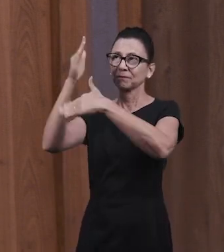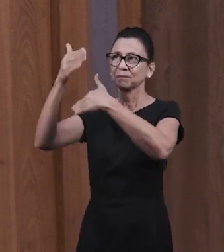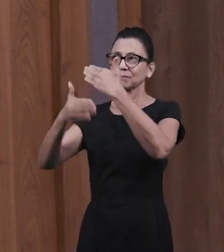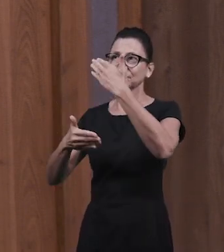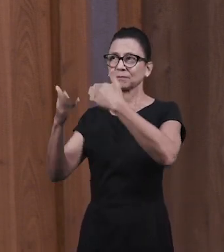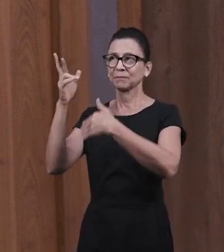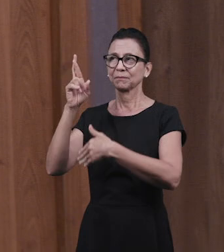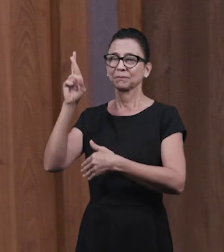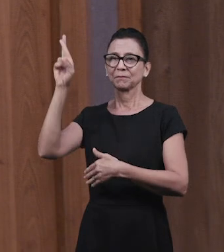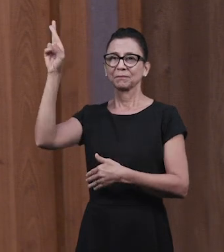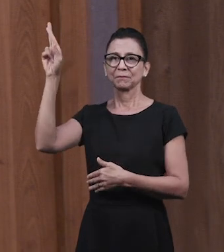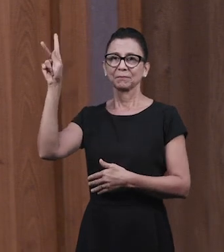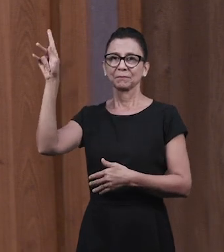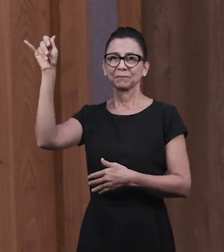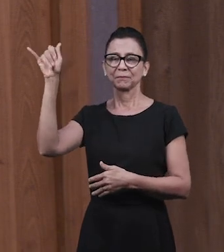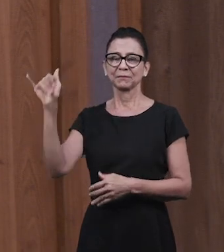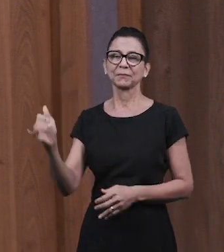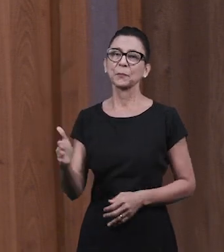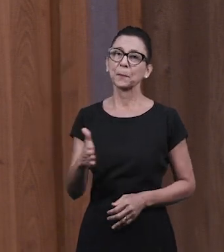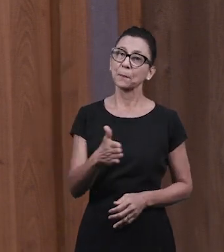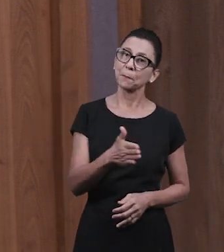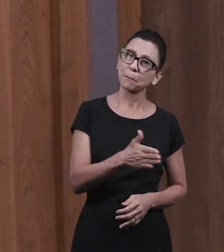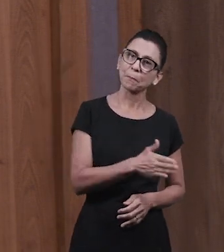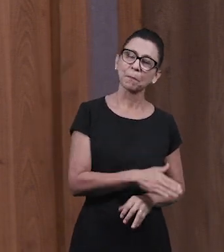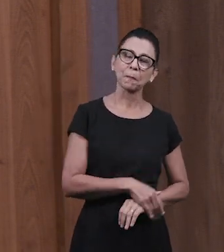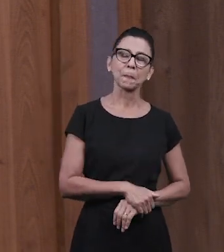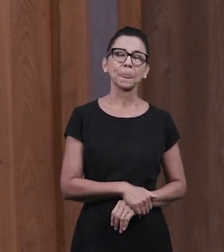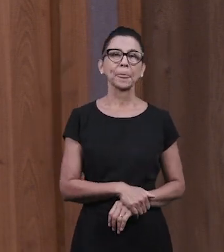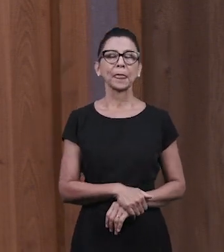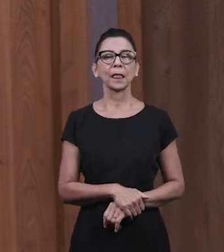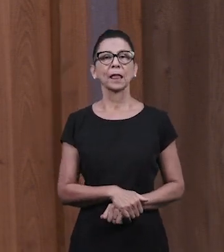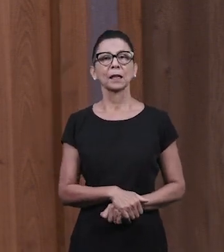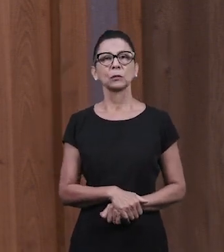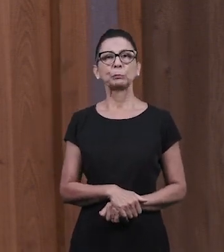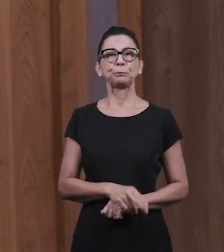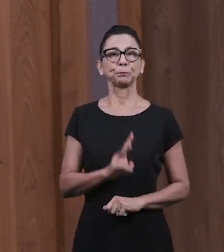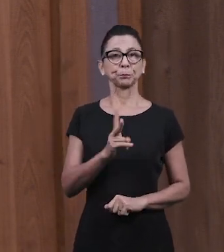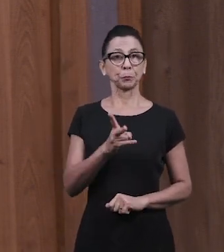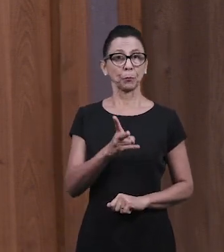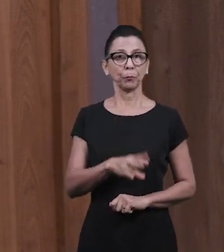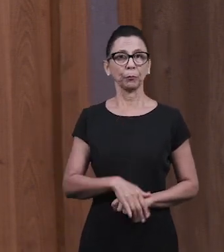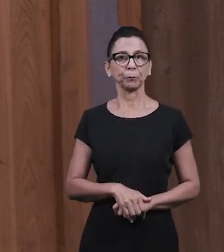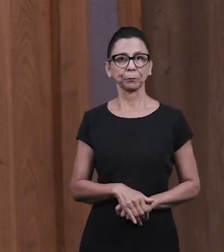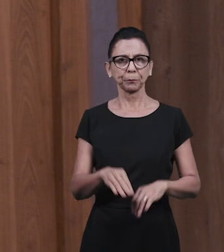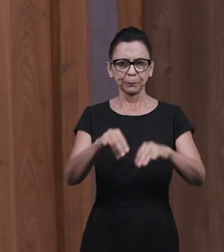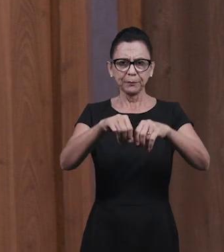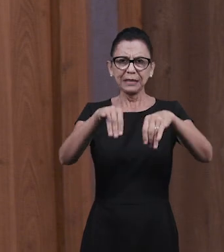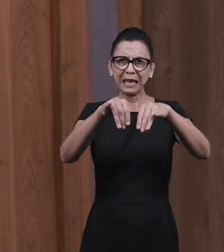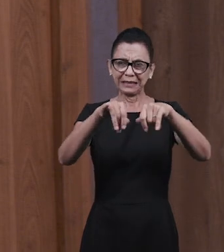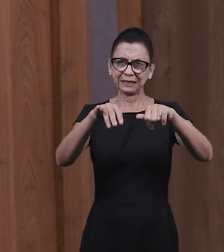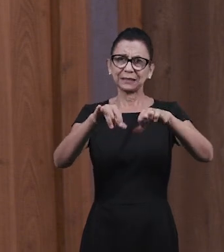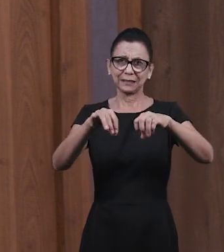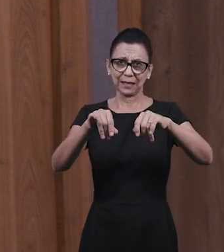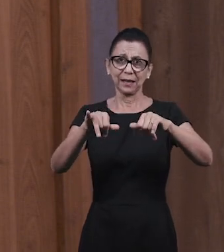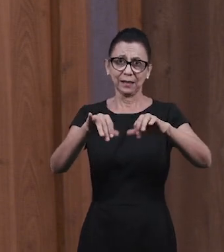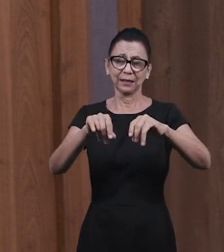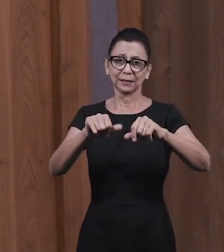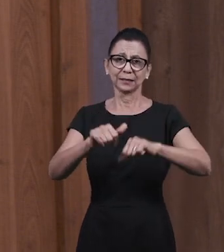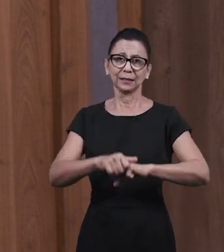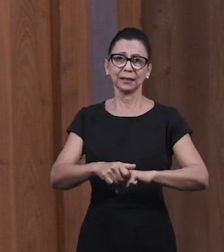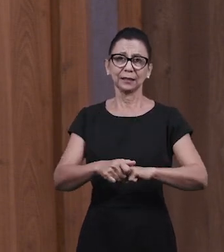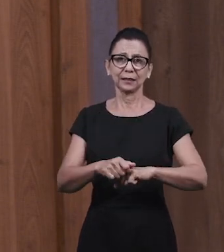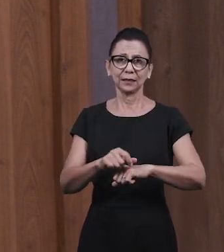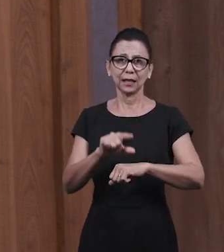sua resposta. Obrigado pela sua participação. Ainda agora, neste mesmo tema sobre o terreno, né, os terrenos sobre os